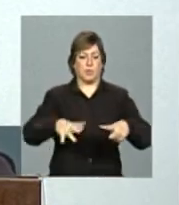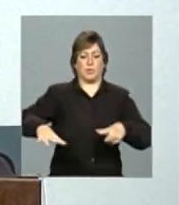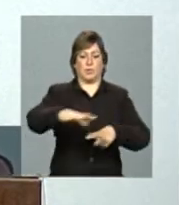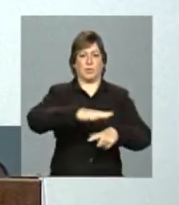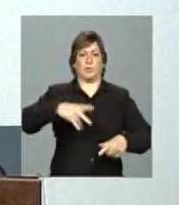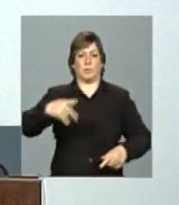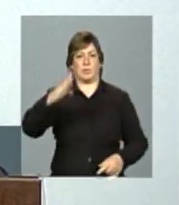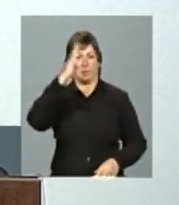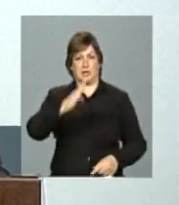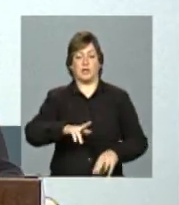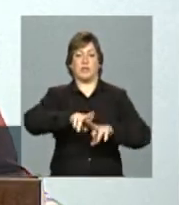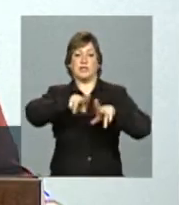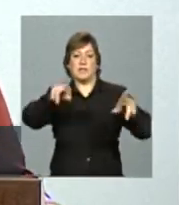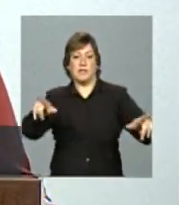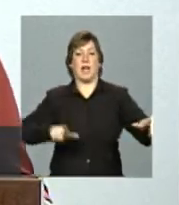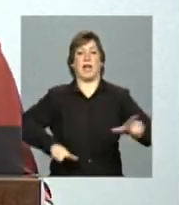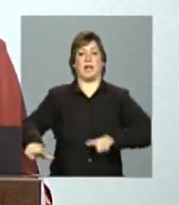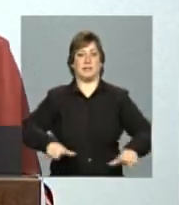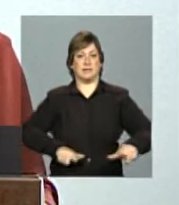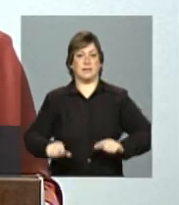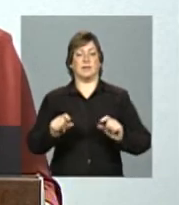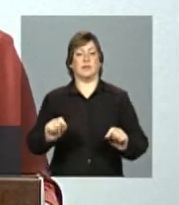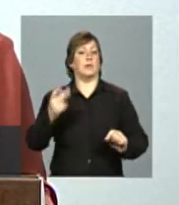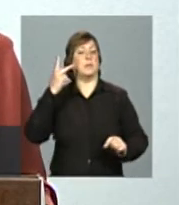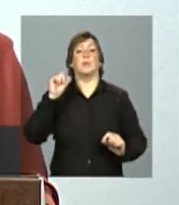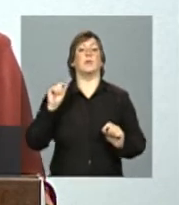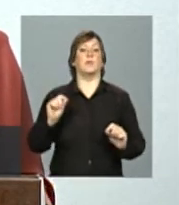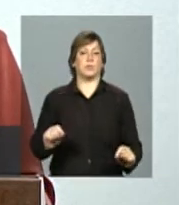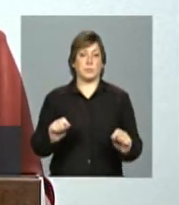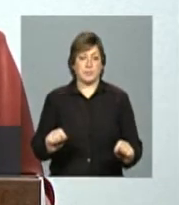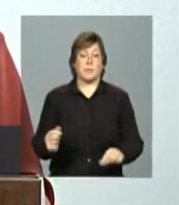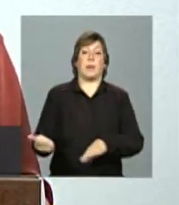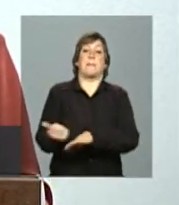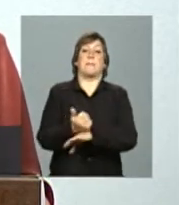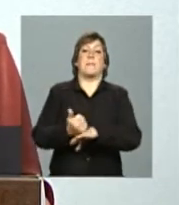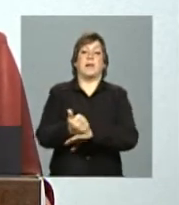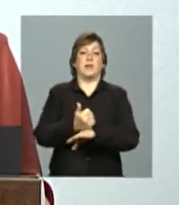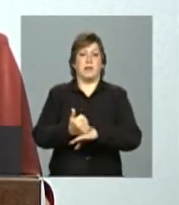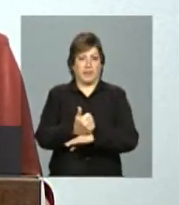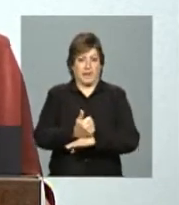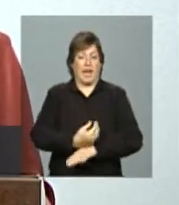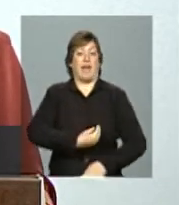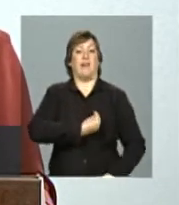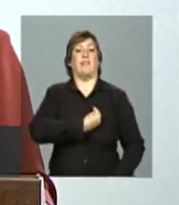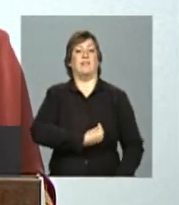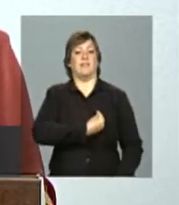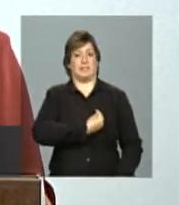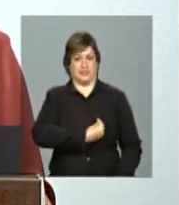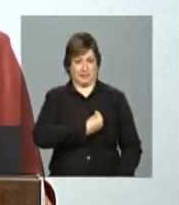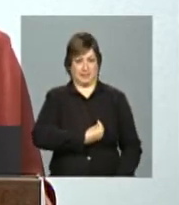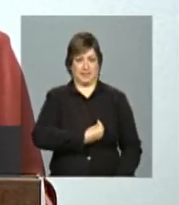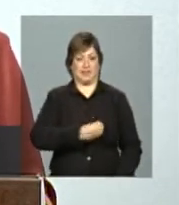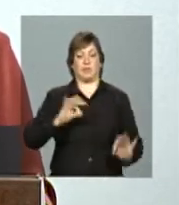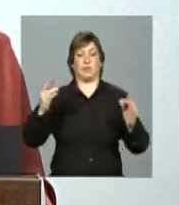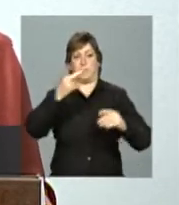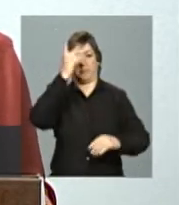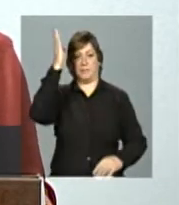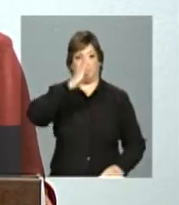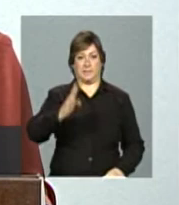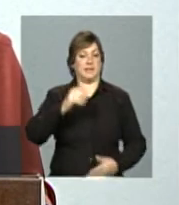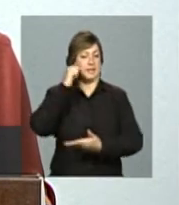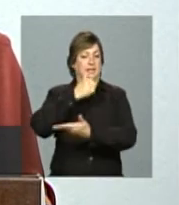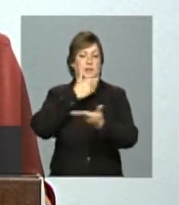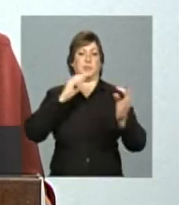diferentes ações no sentido de melhorar a vida dos brasileiros